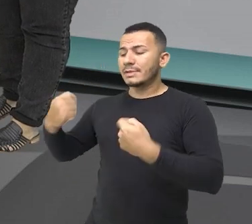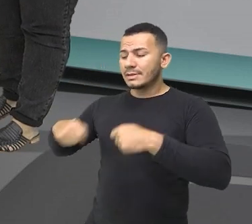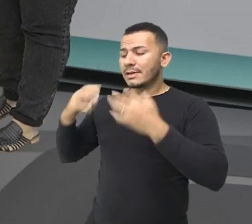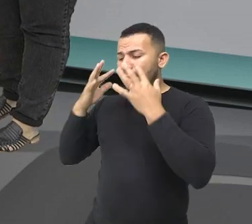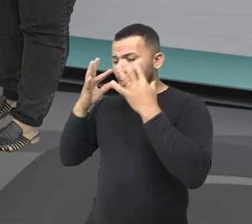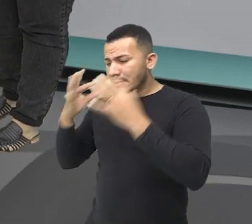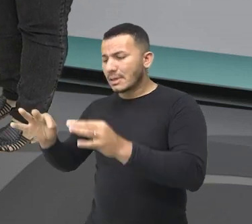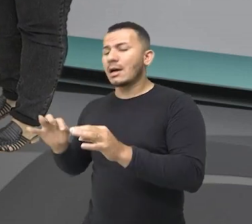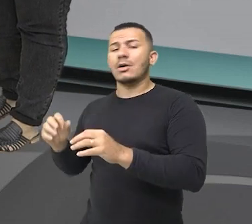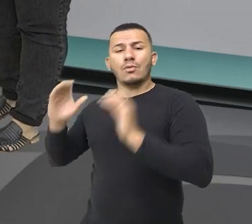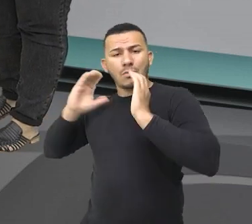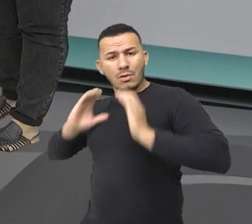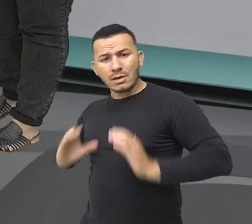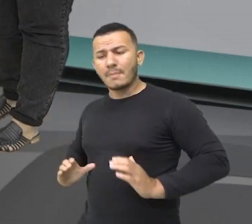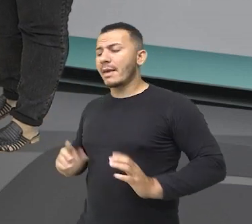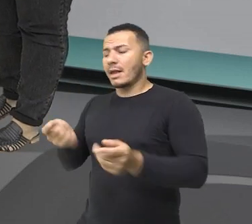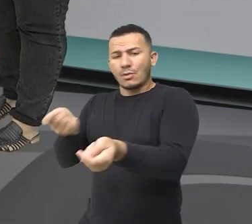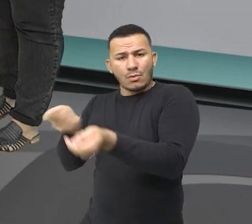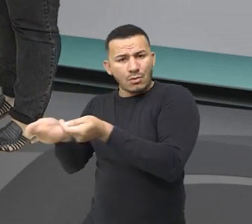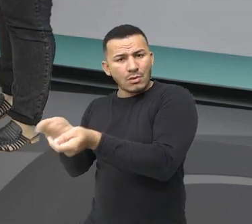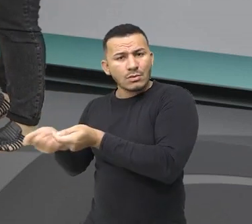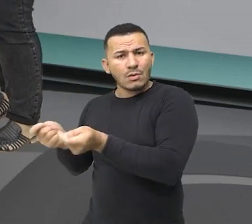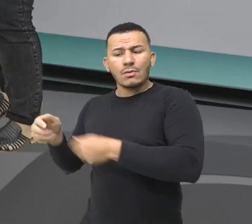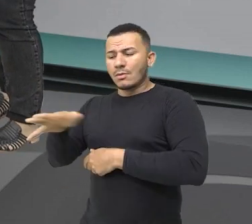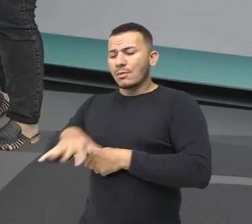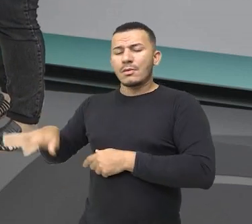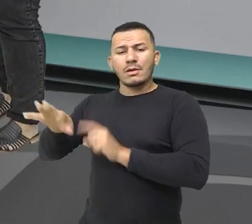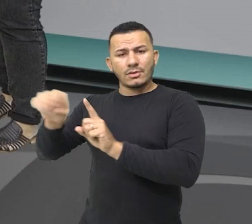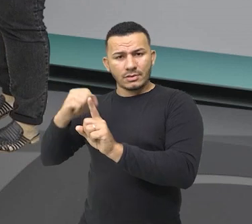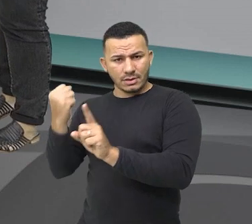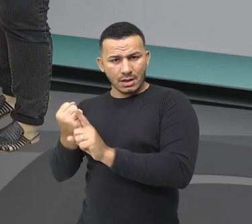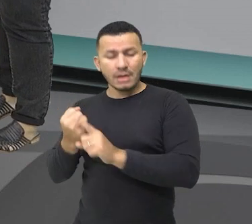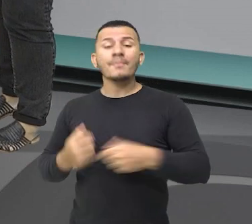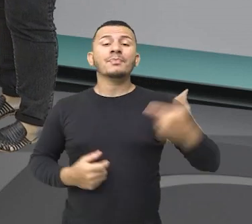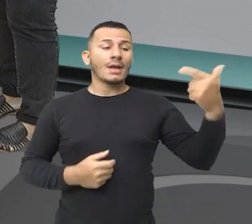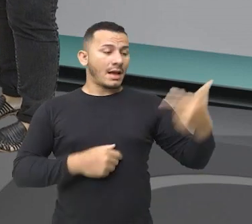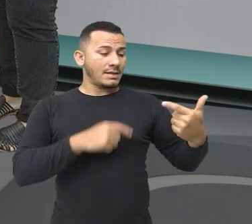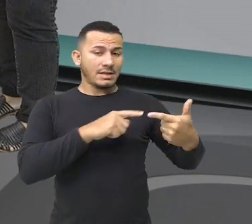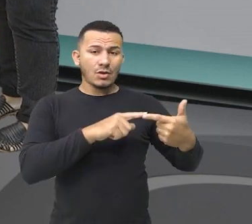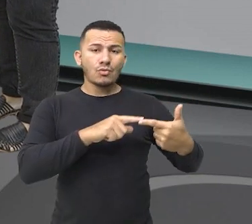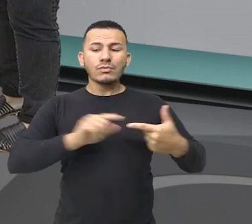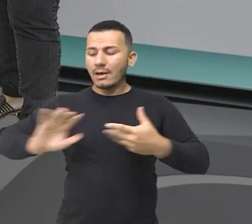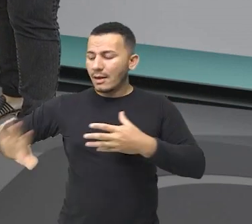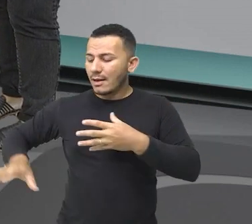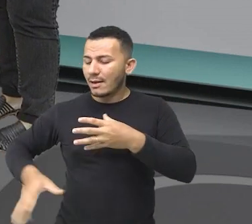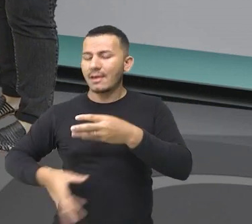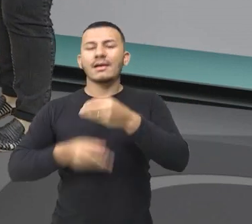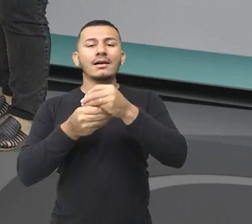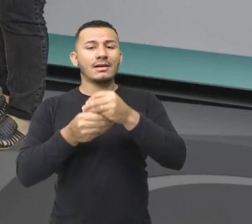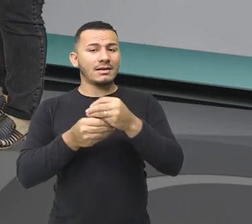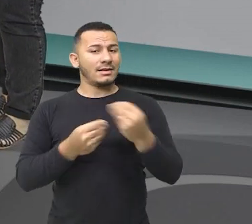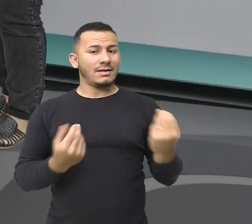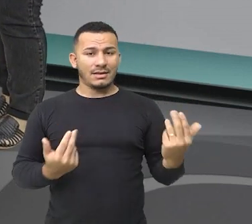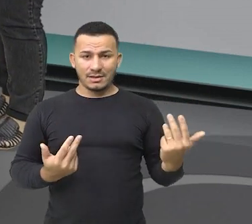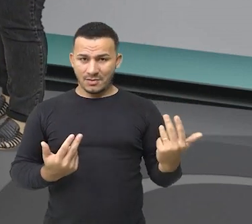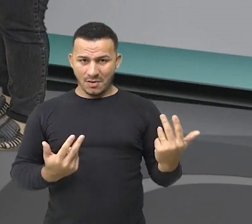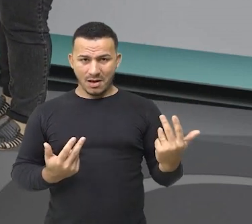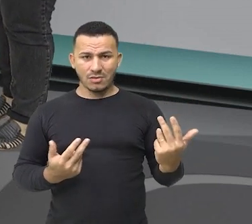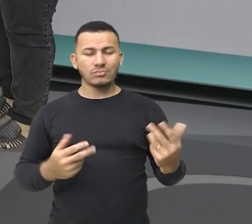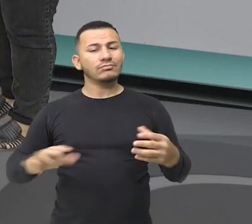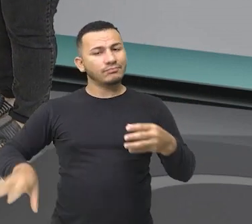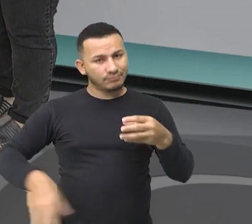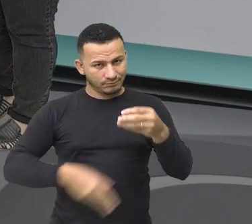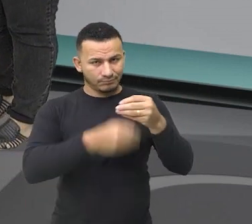do comportamento que devem ter em sociedade, então a ideia secundária foi escrita, foi estruturada de forma a quê? De forma